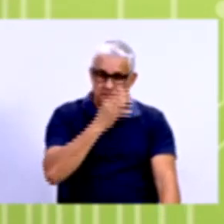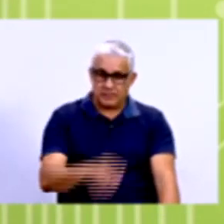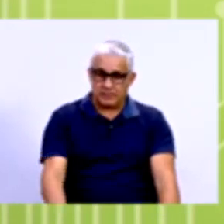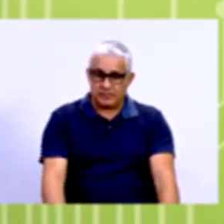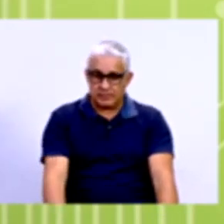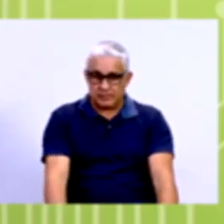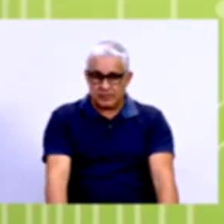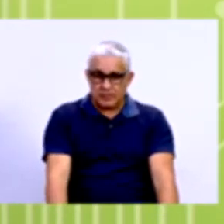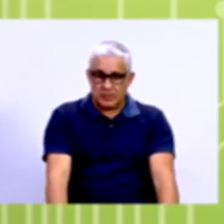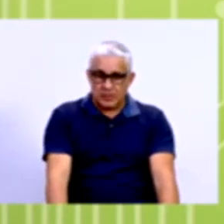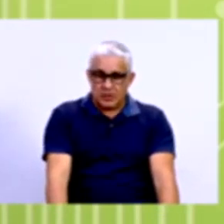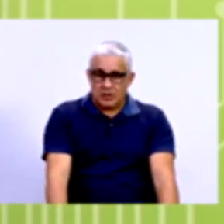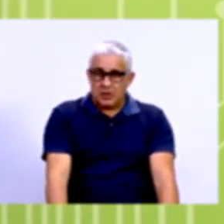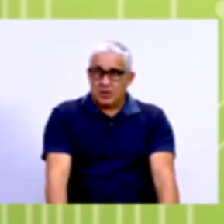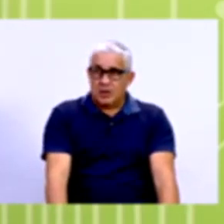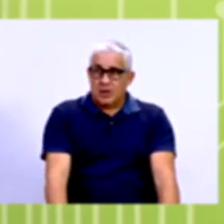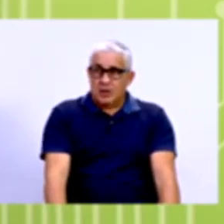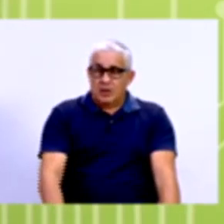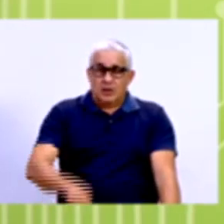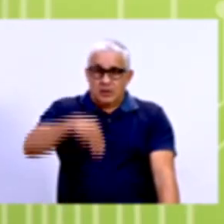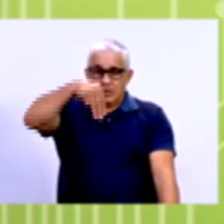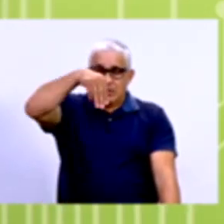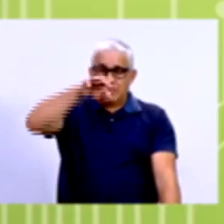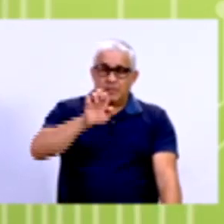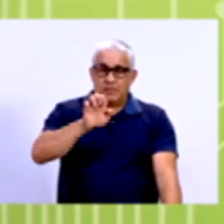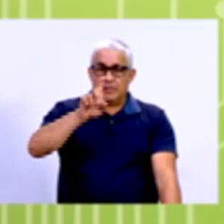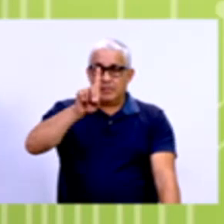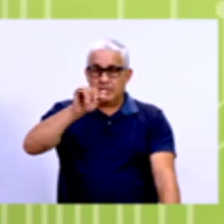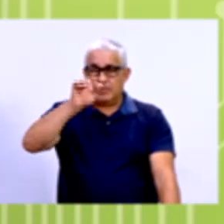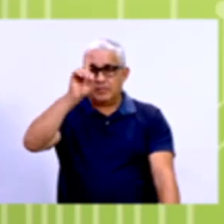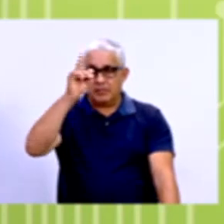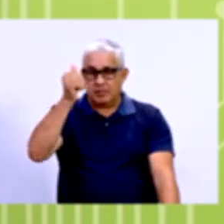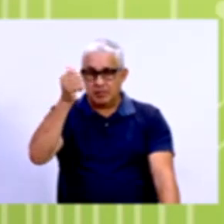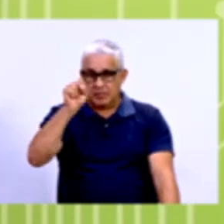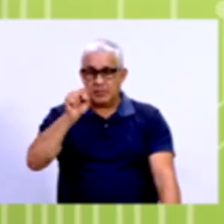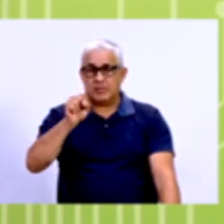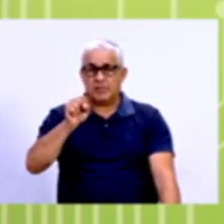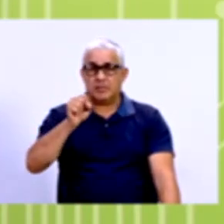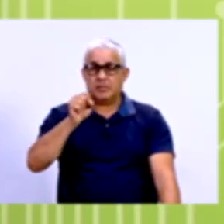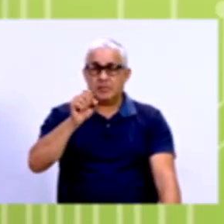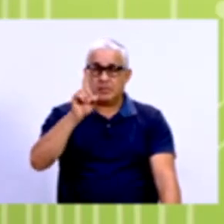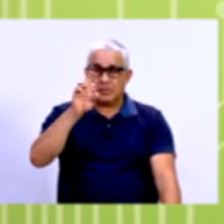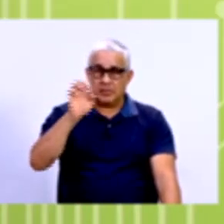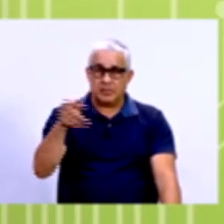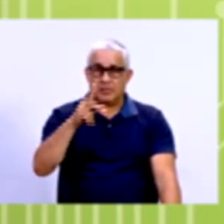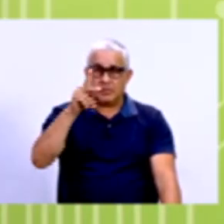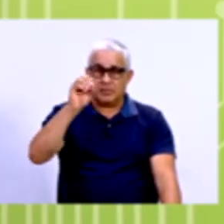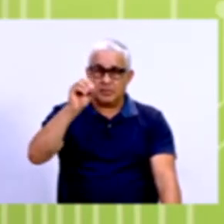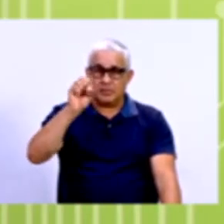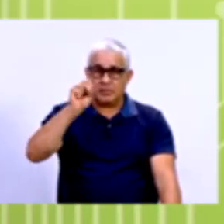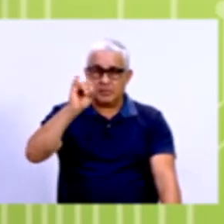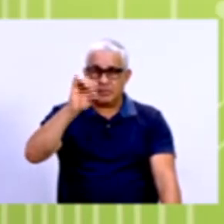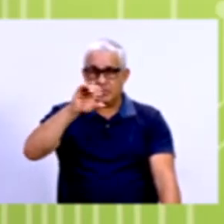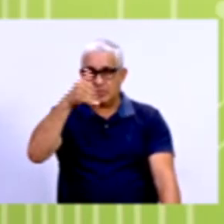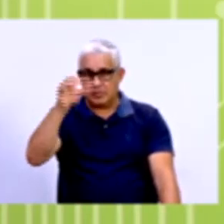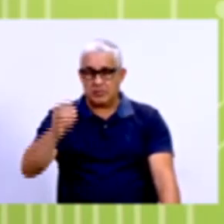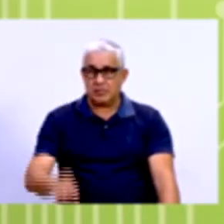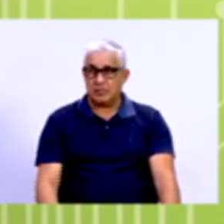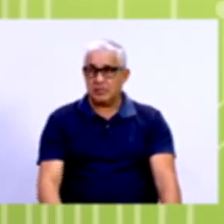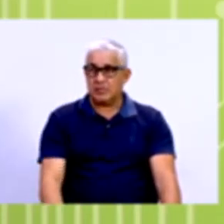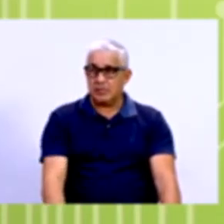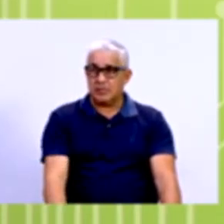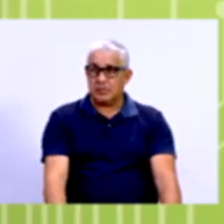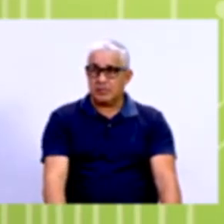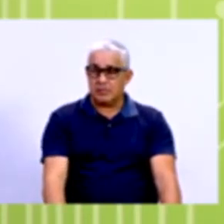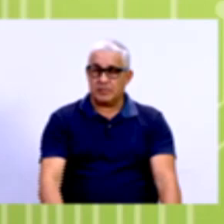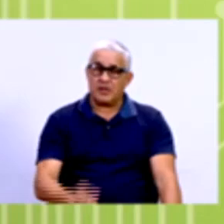Aí, falando sobre as nossas medidas de posição. Vamos começar a falar sobre a média aritmética, que é a mais simples, né?